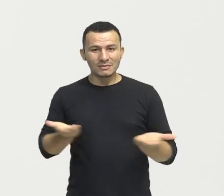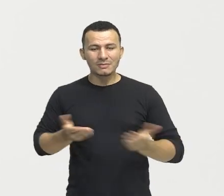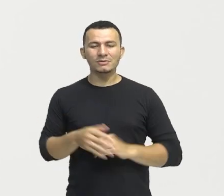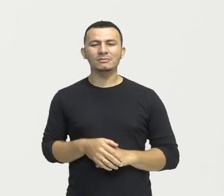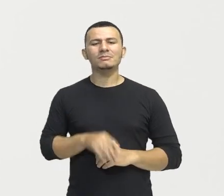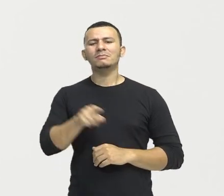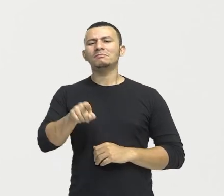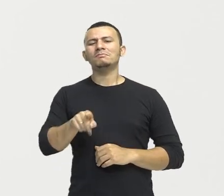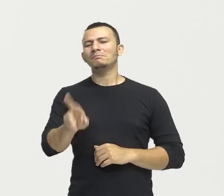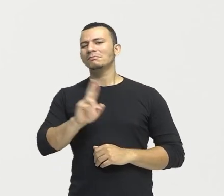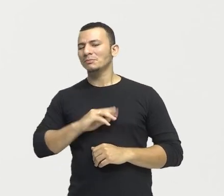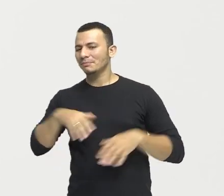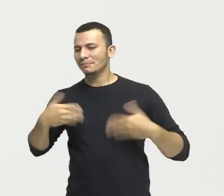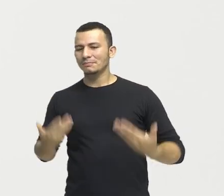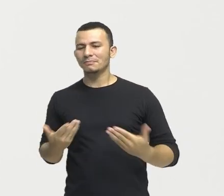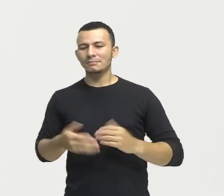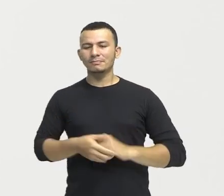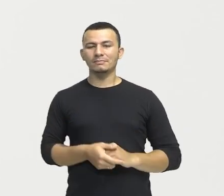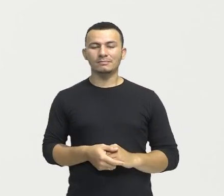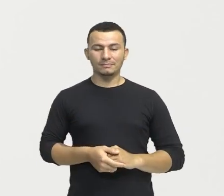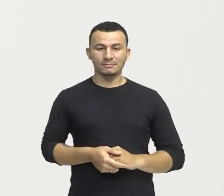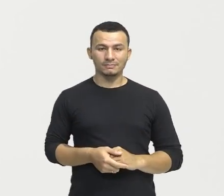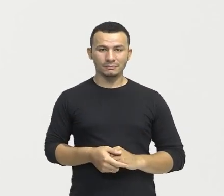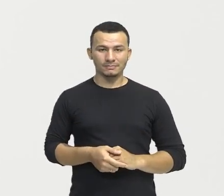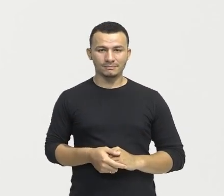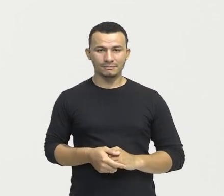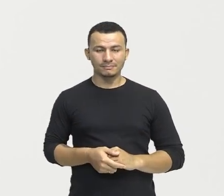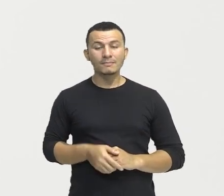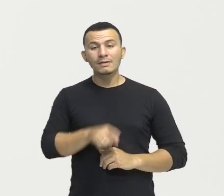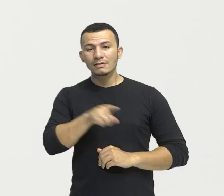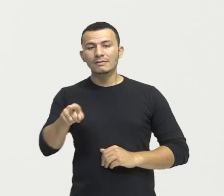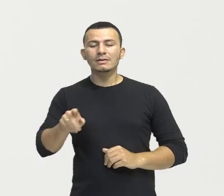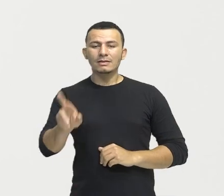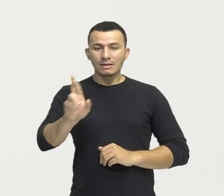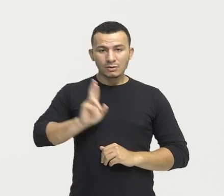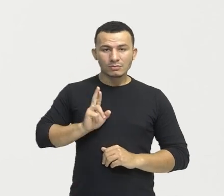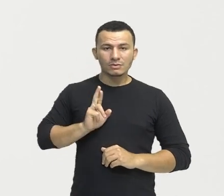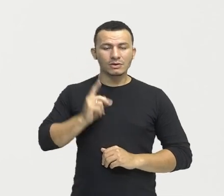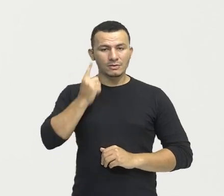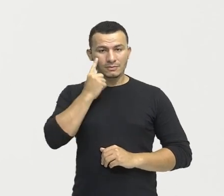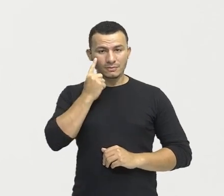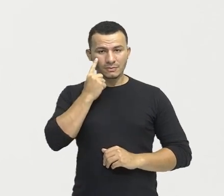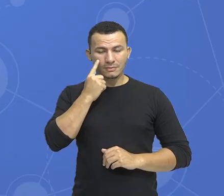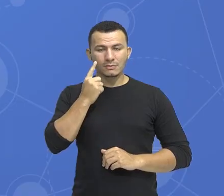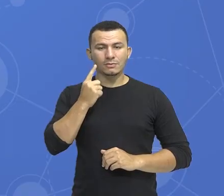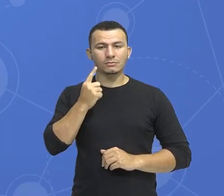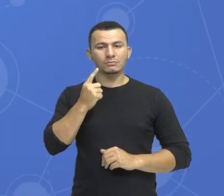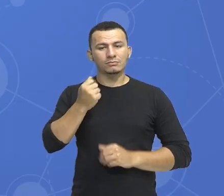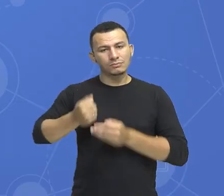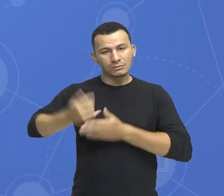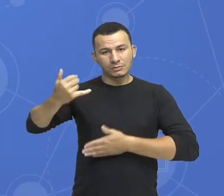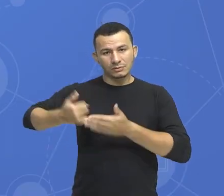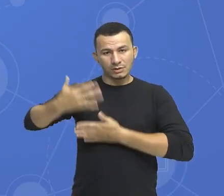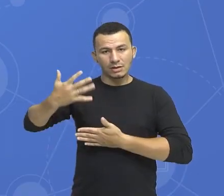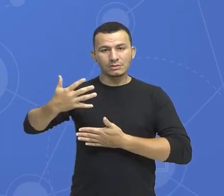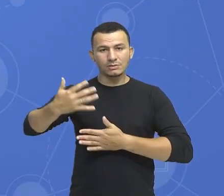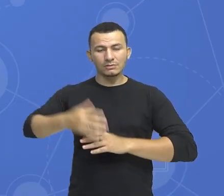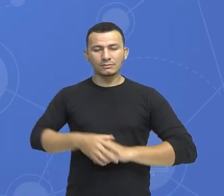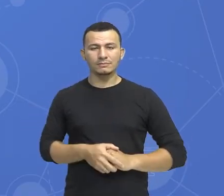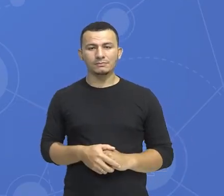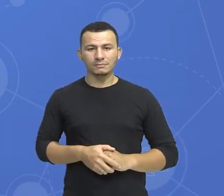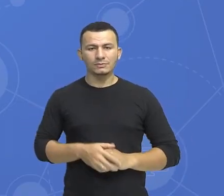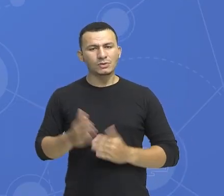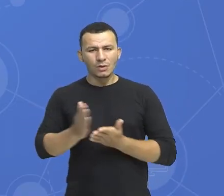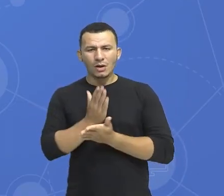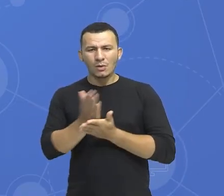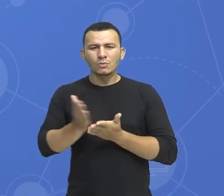vocês responderam, gente, sobre isso, né? Quem respondeu, vamos ver aqui no chat. Vou ler só de